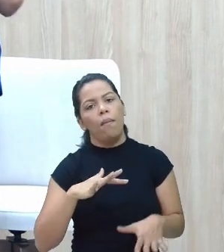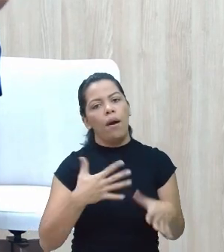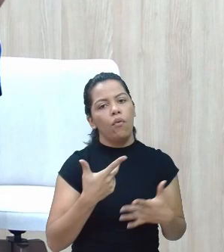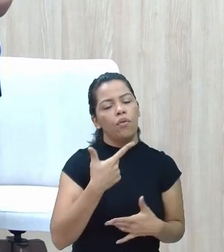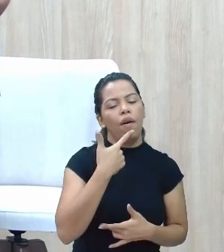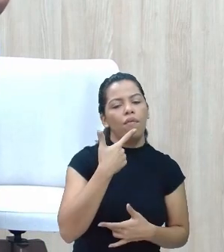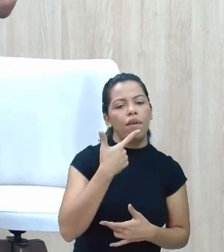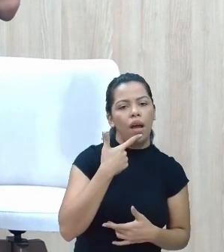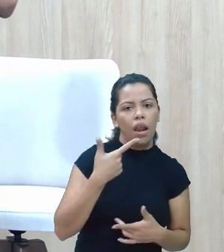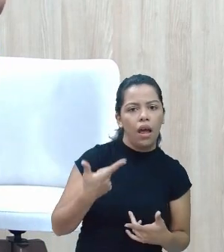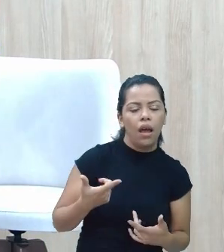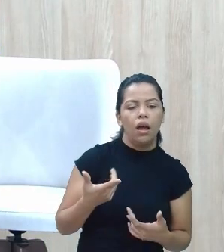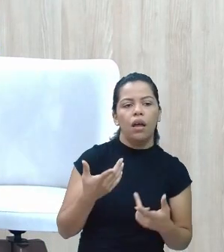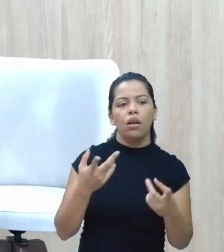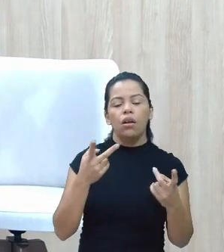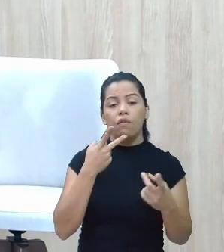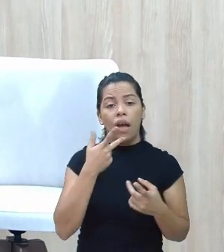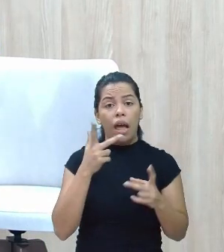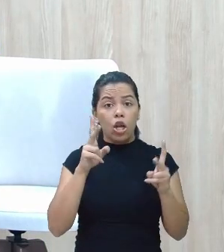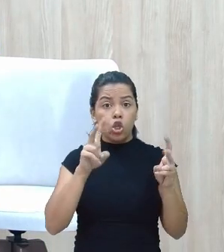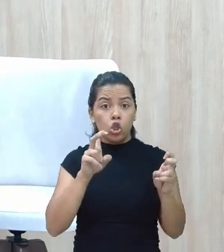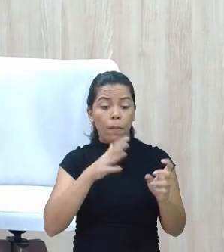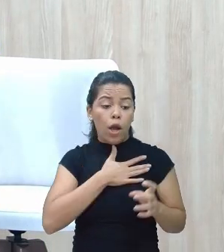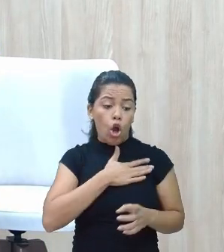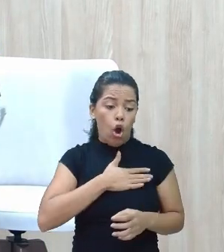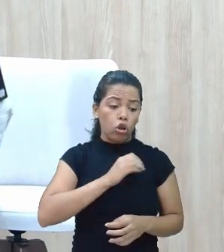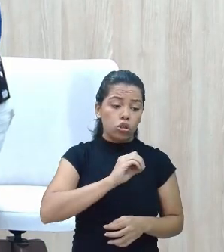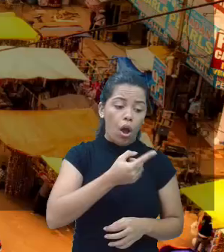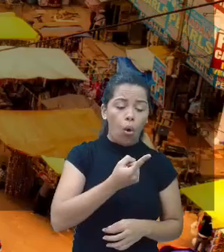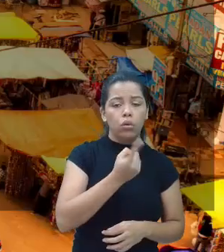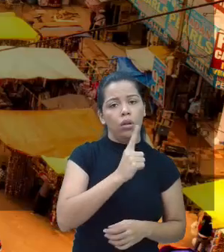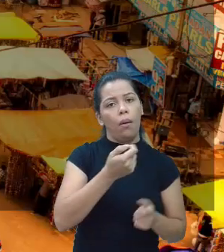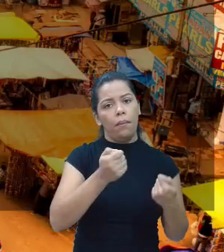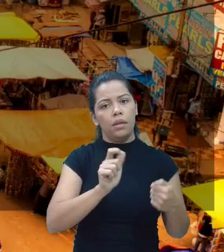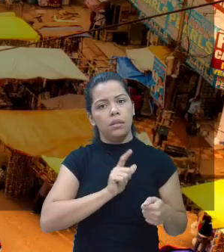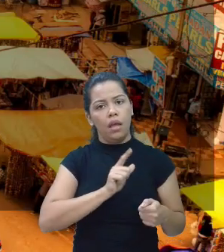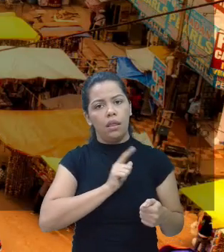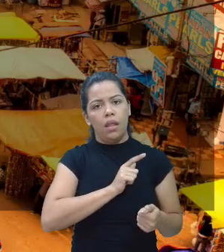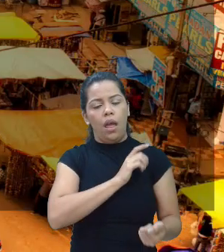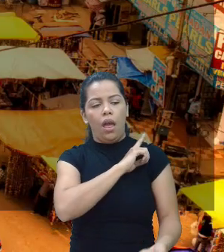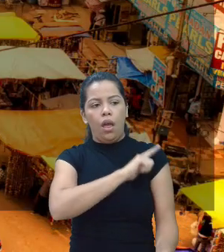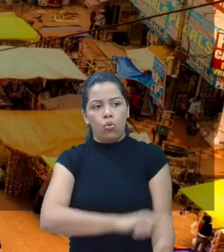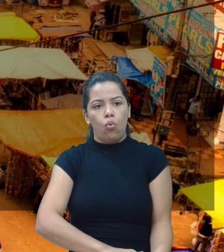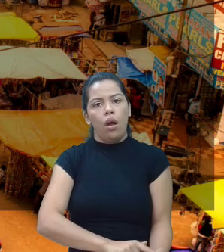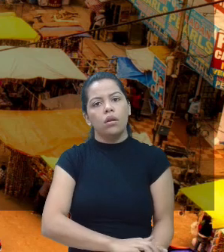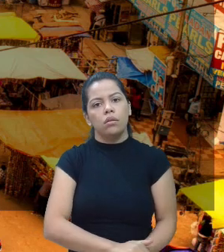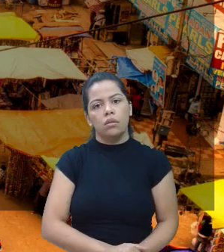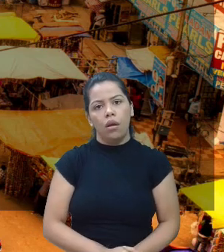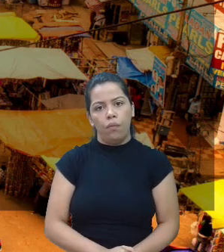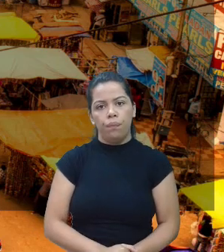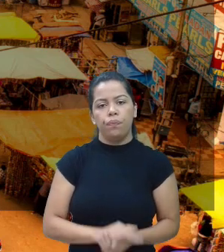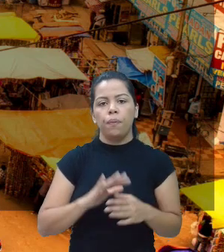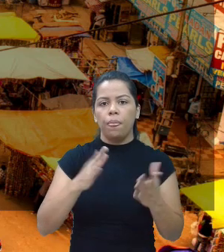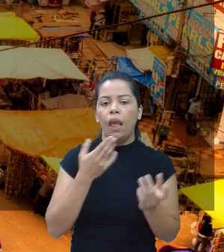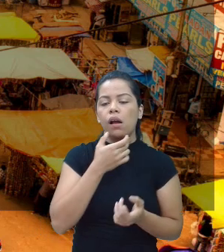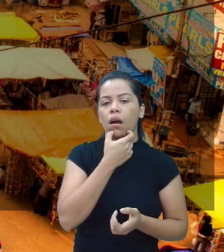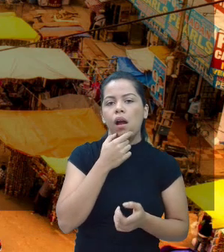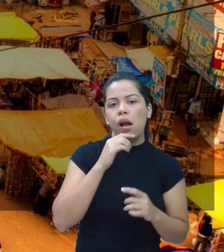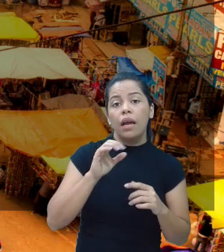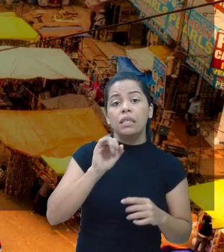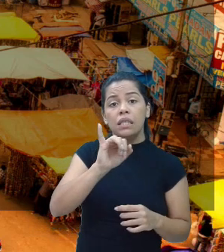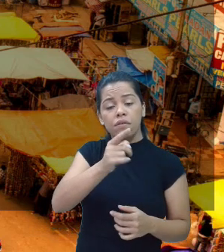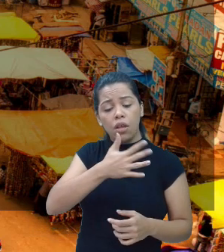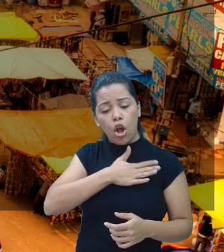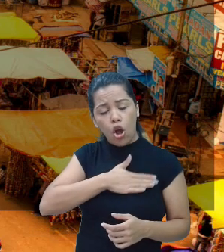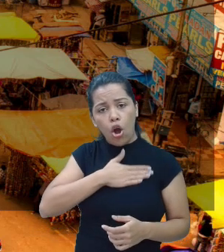você vai mudando a sua escala de expressão, certo? Então, por exemplo, quando você gosta, você pode dizer discretamente, você quer tal coisa,